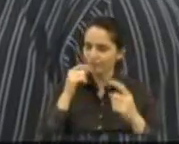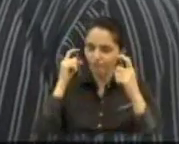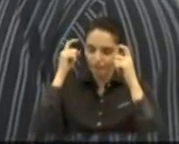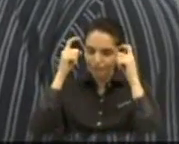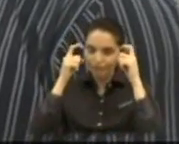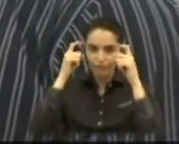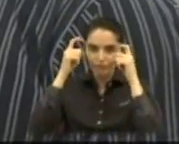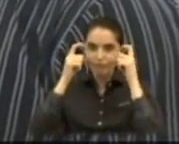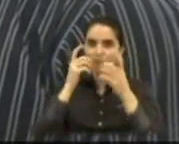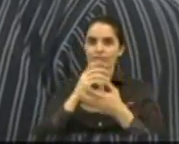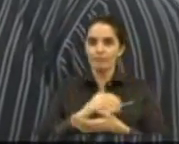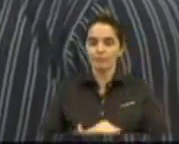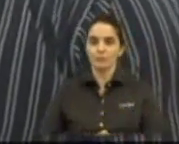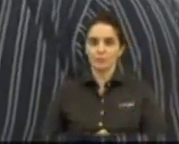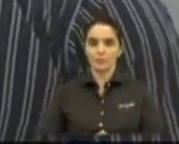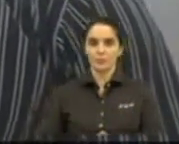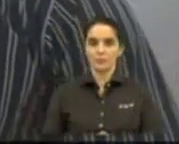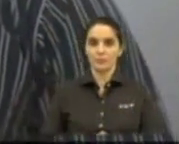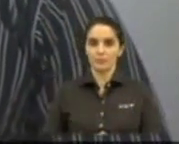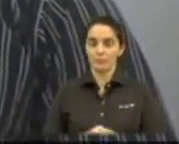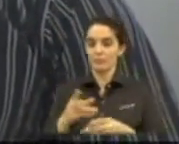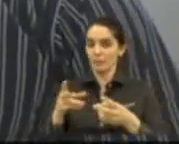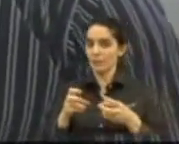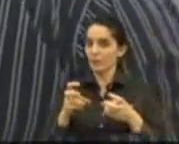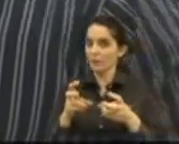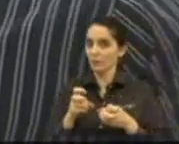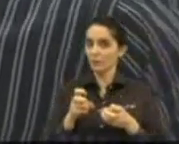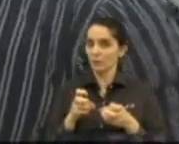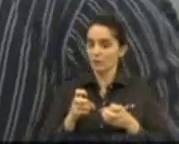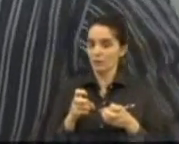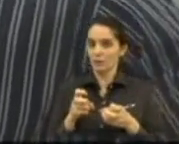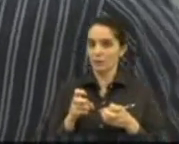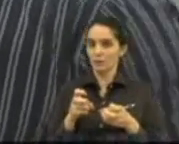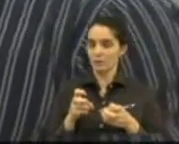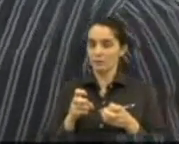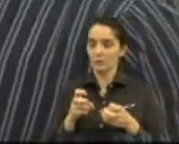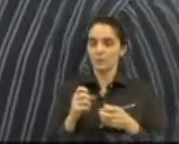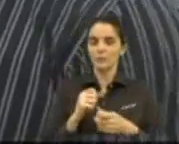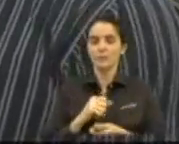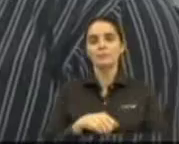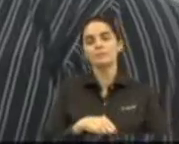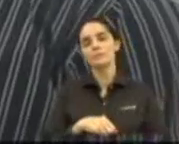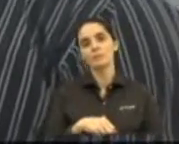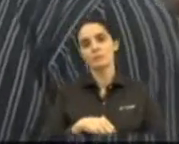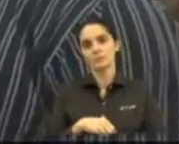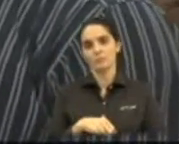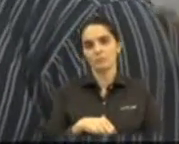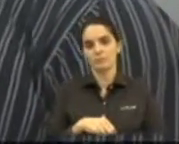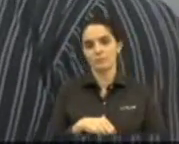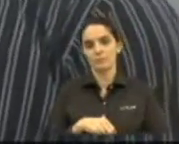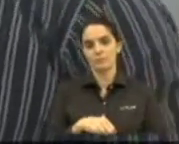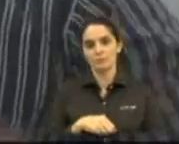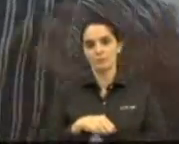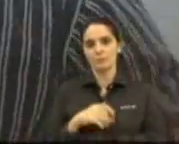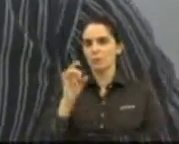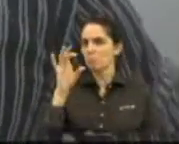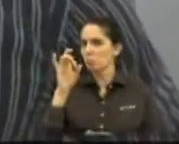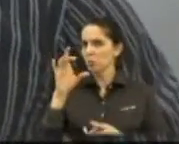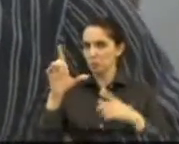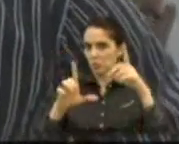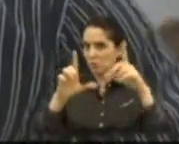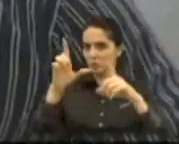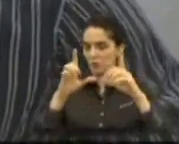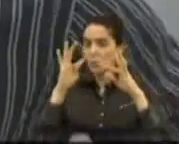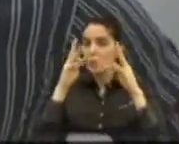preocupado. Nós vimos que a sociedade, nós, enquanto sociedade, eu estou falando não só da mídia, eu estou falando de